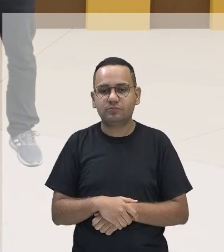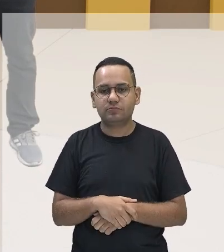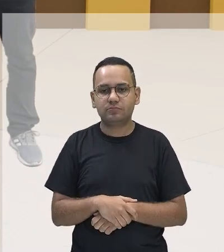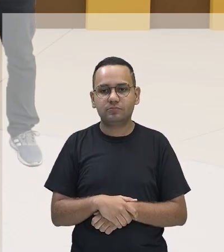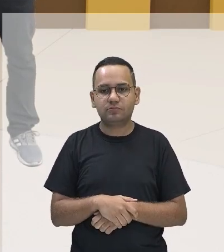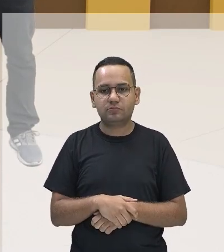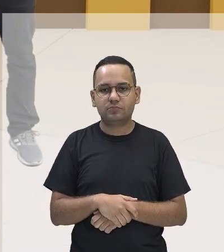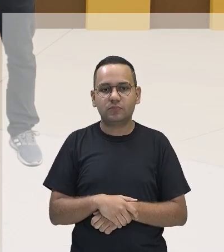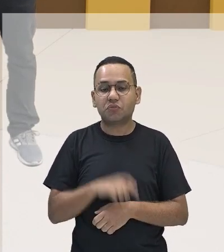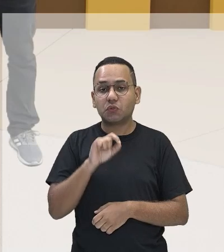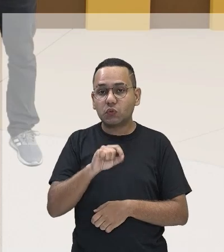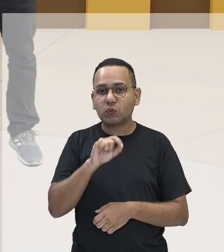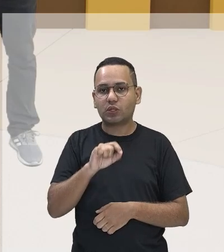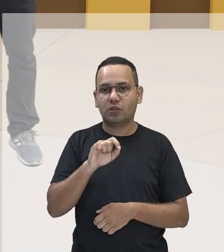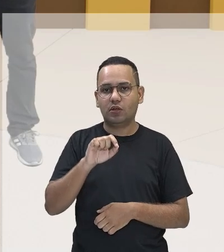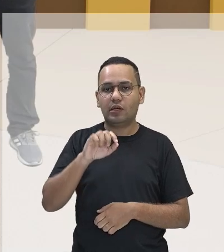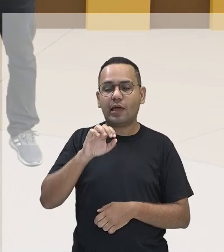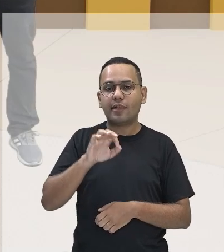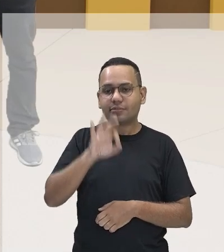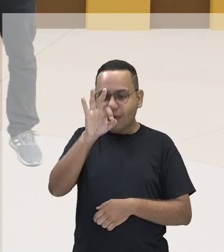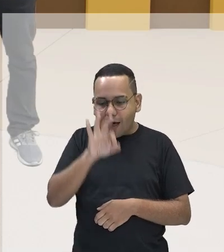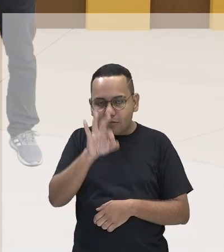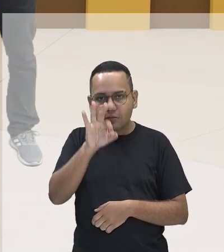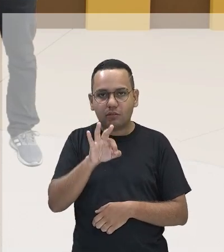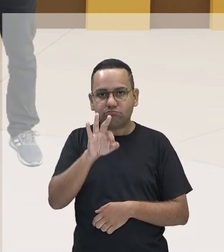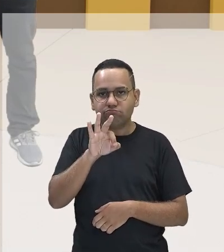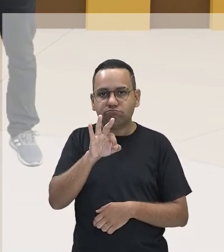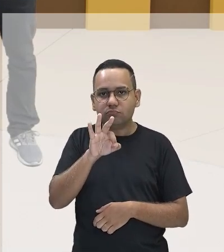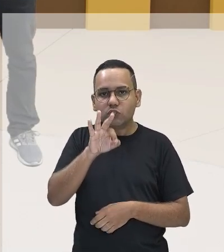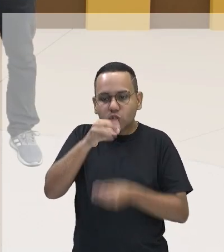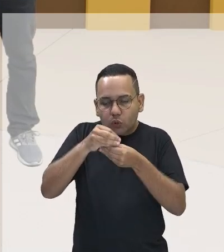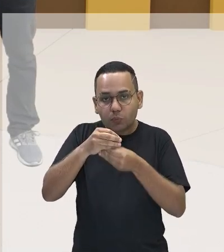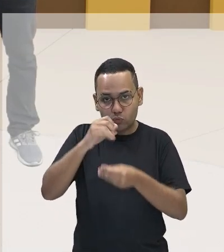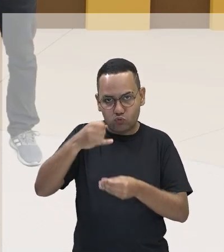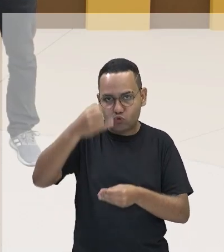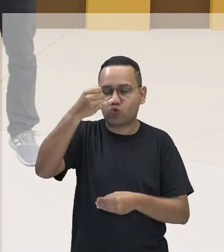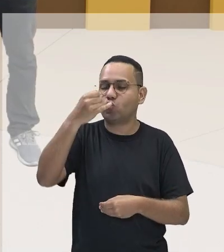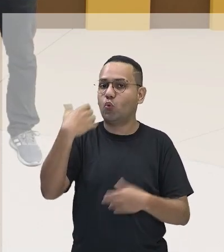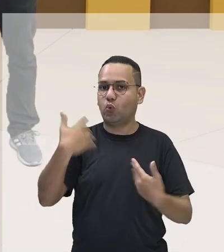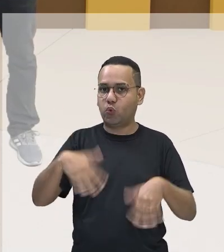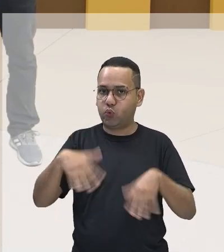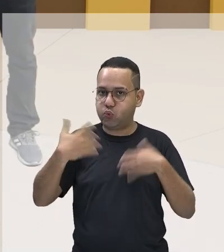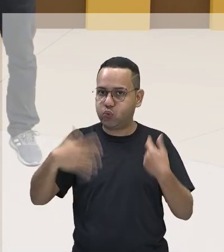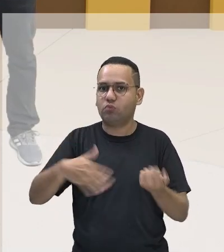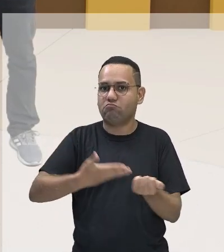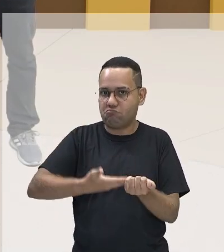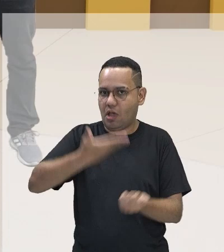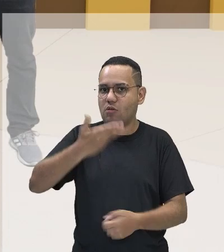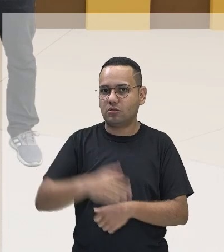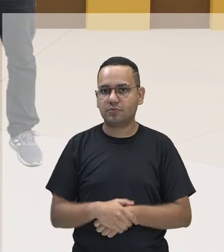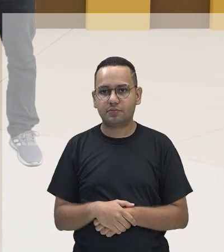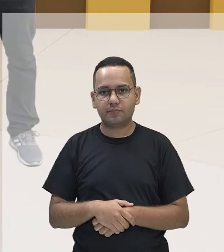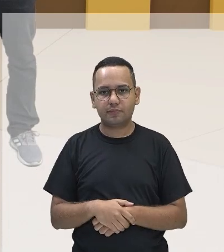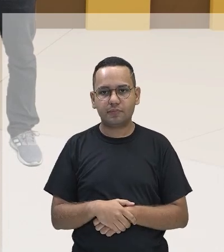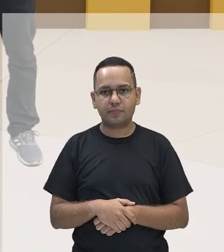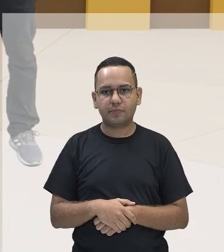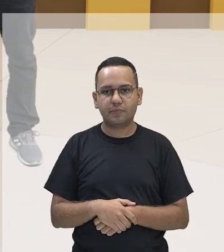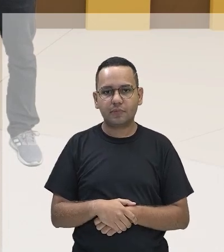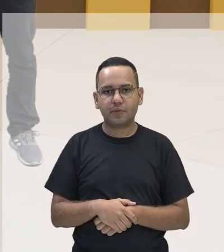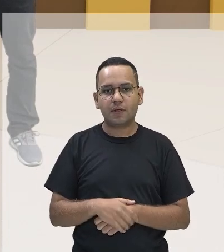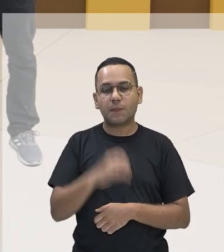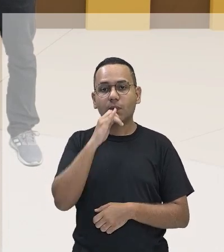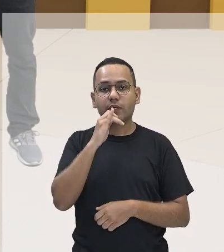taxa mais alta de juros. Então, logicamente, se você vai fazendo aquelas compras que você não está vendo o dinheiro sair ali de